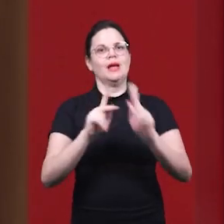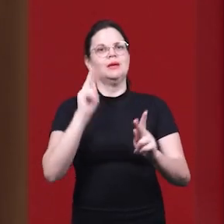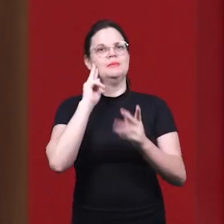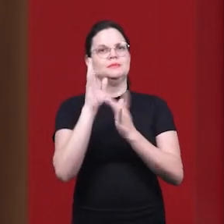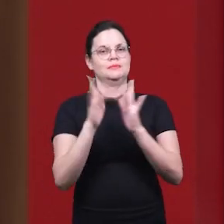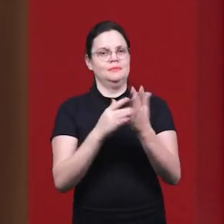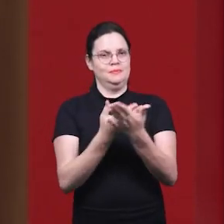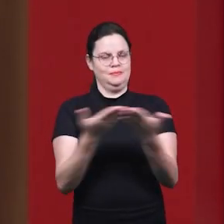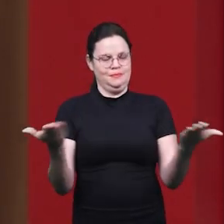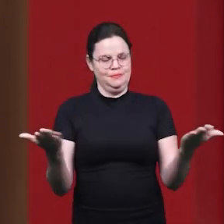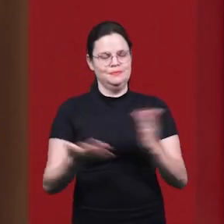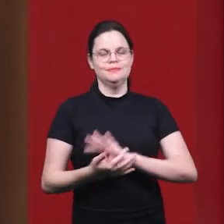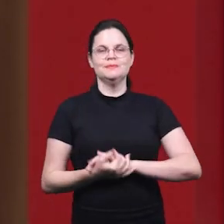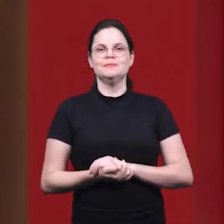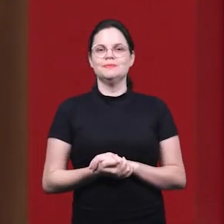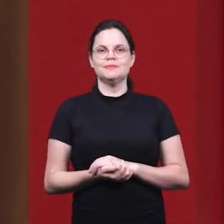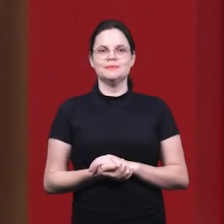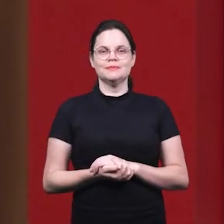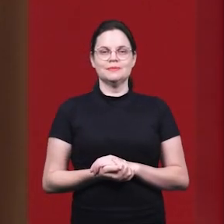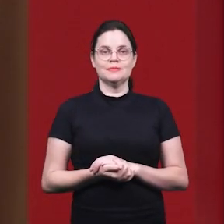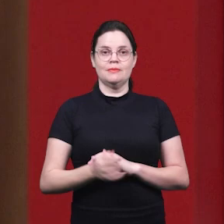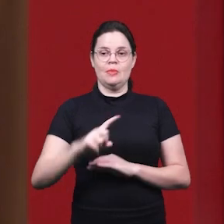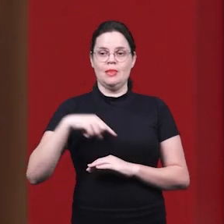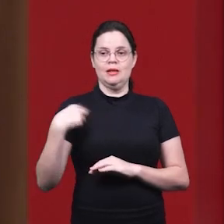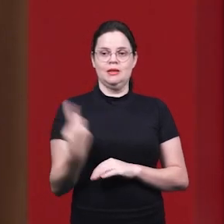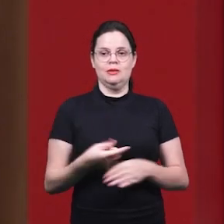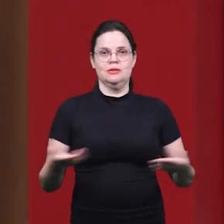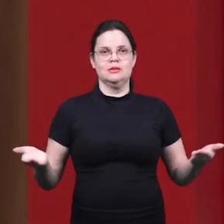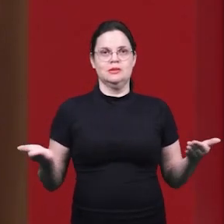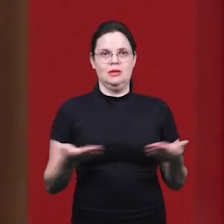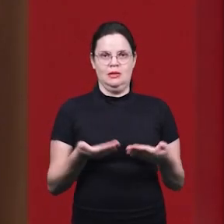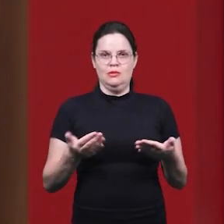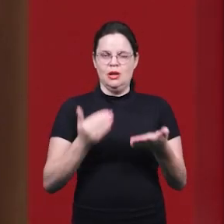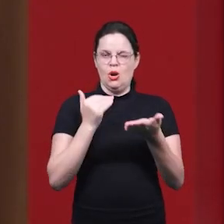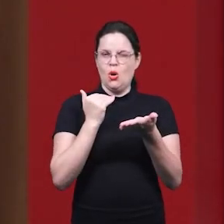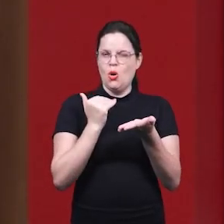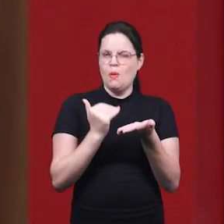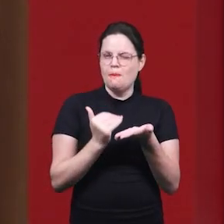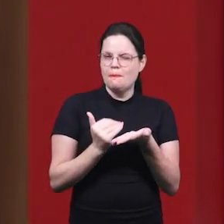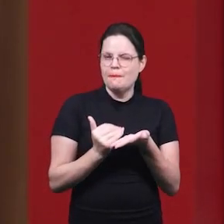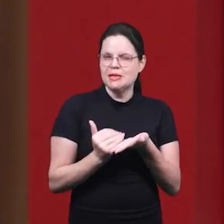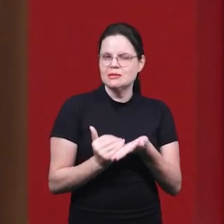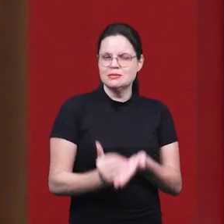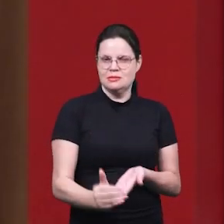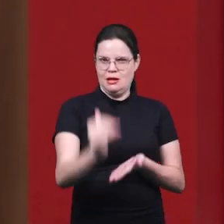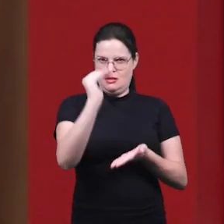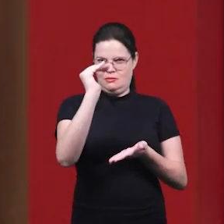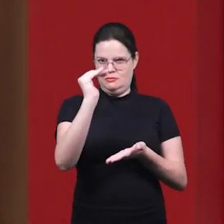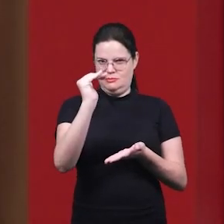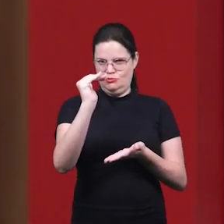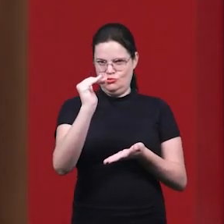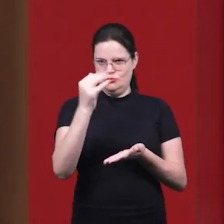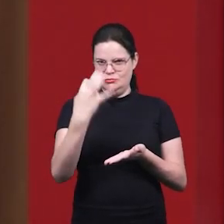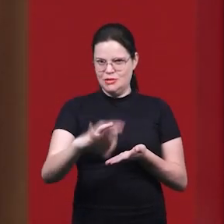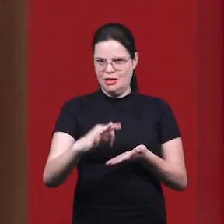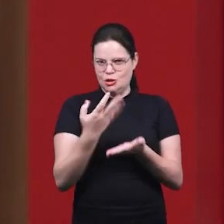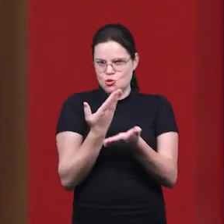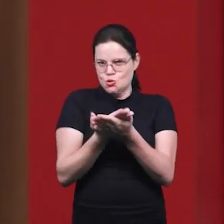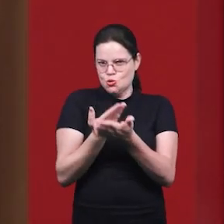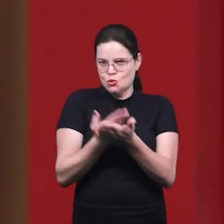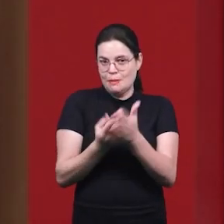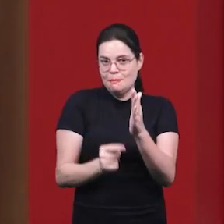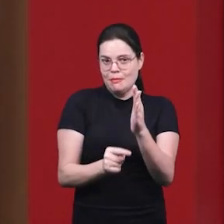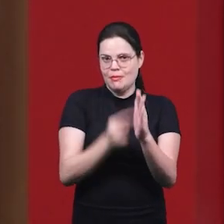do Senhor, mais uma vez. Nós chegamos a penetrar na primeira carta